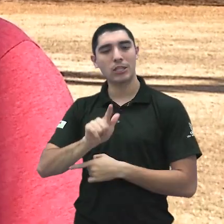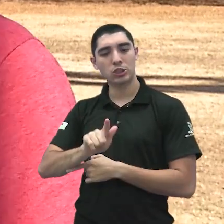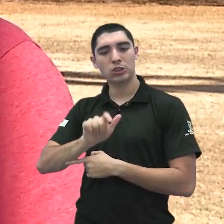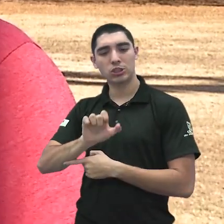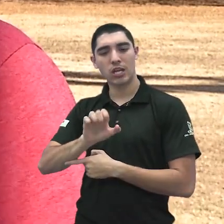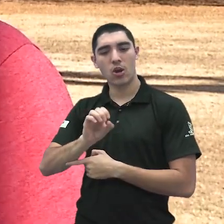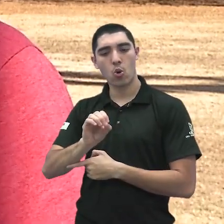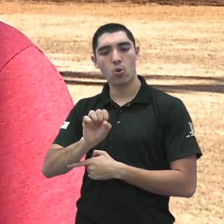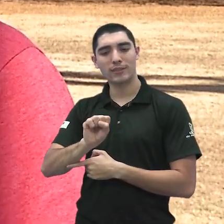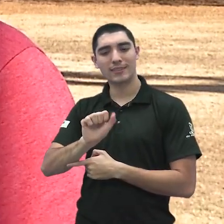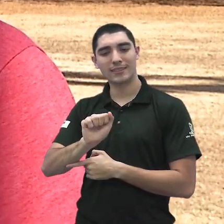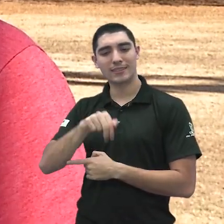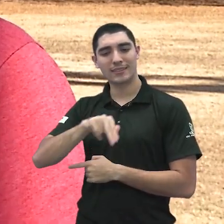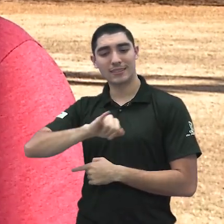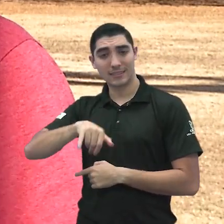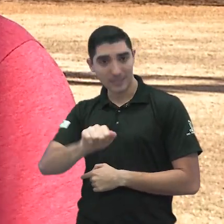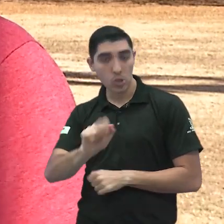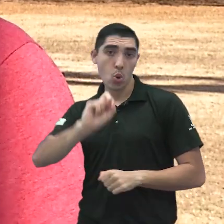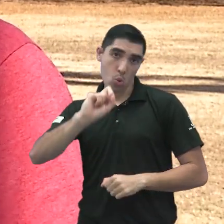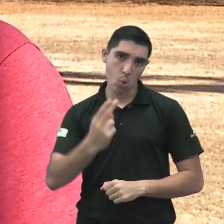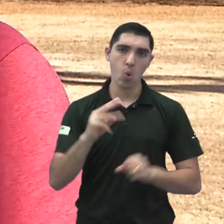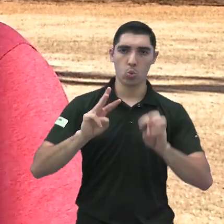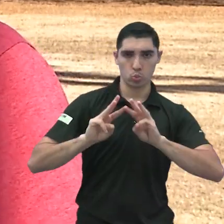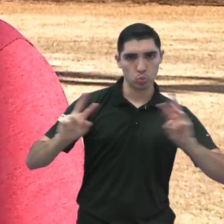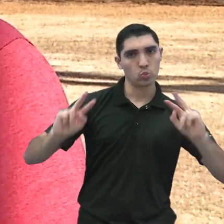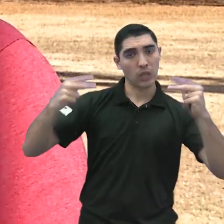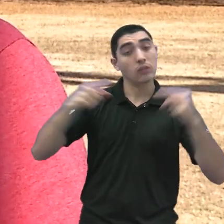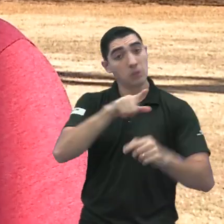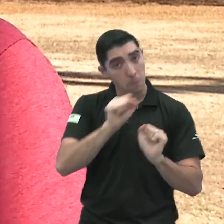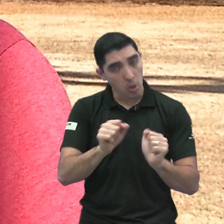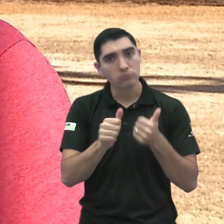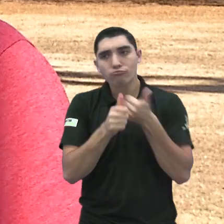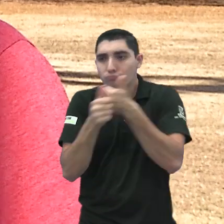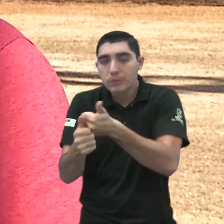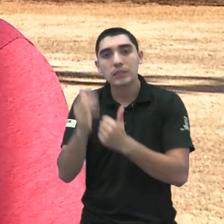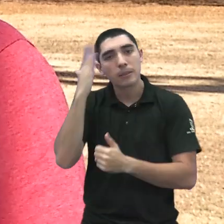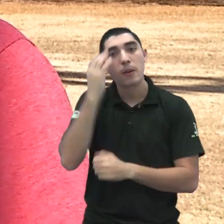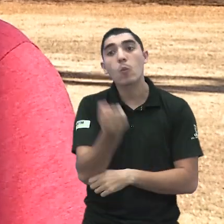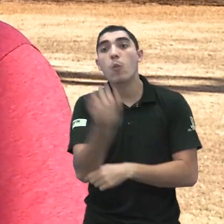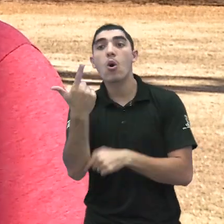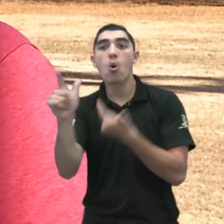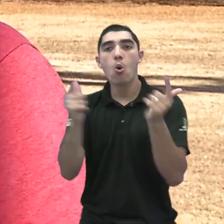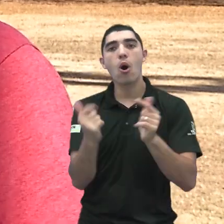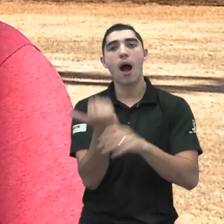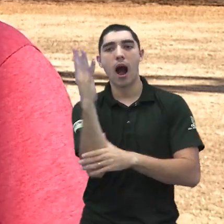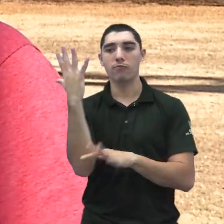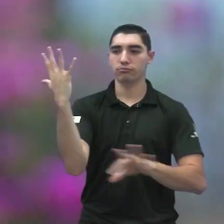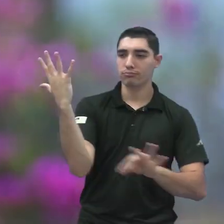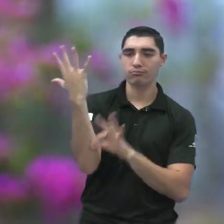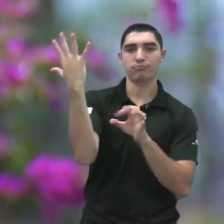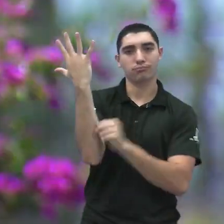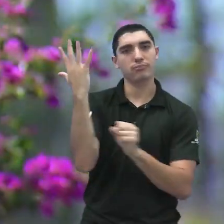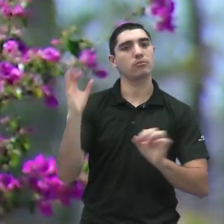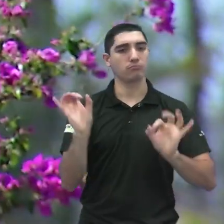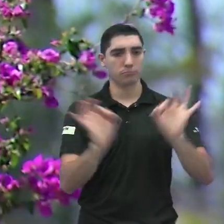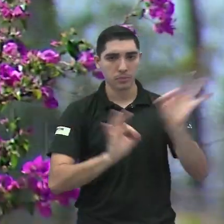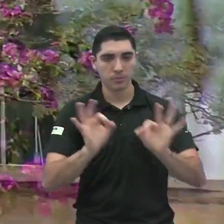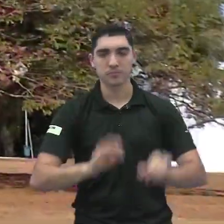prefeitura disponibiliza para a população ir acompanhando os cadastramentos das árvores que nós estamos fazendo.